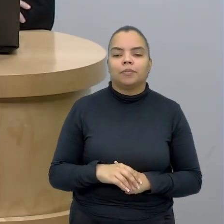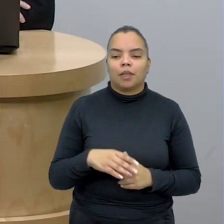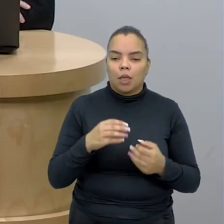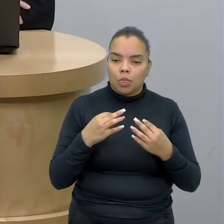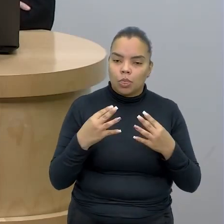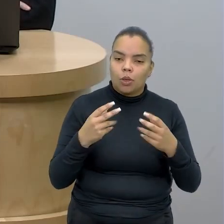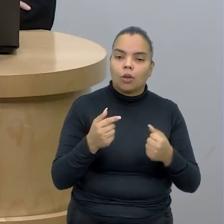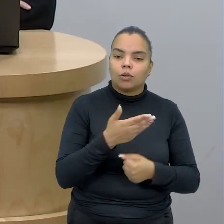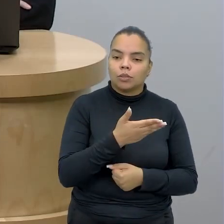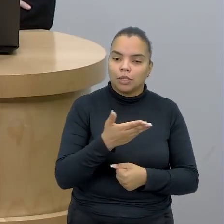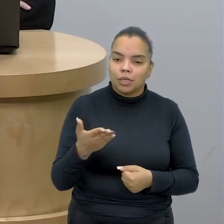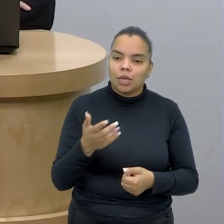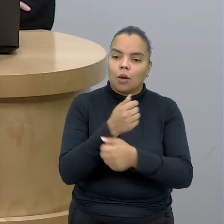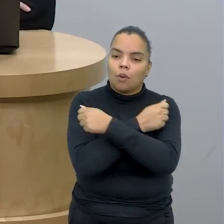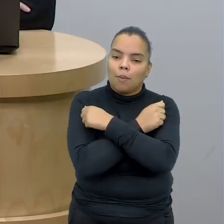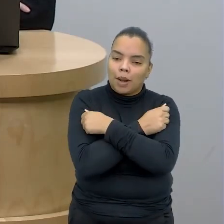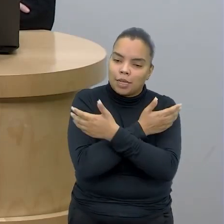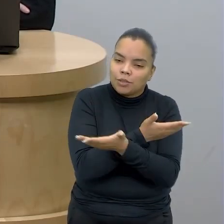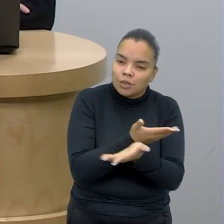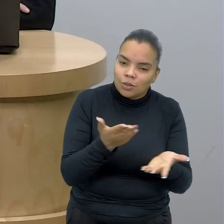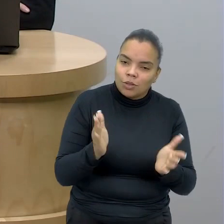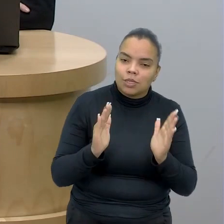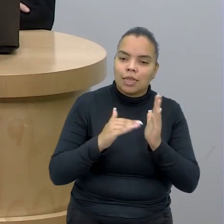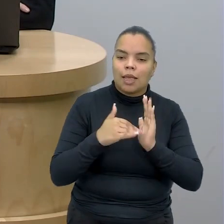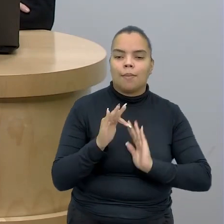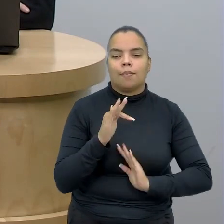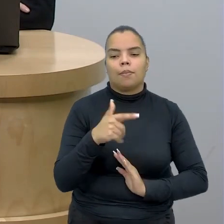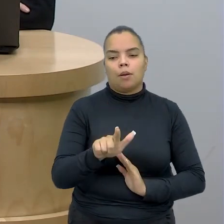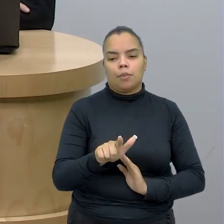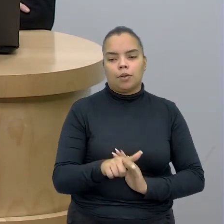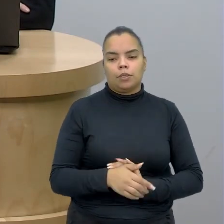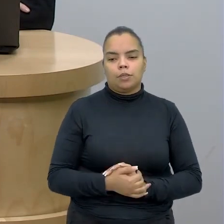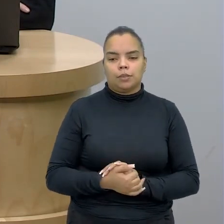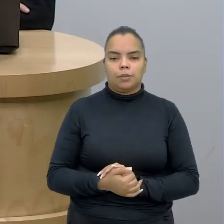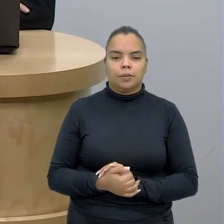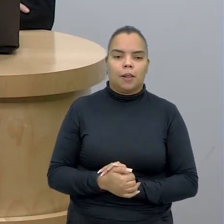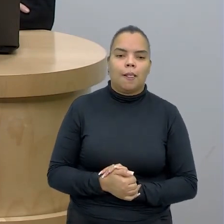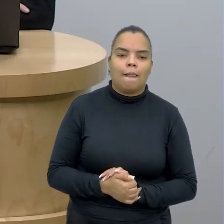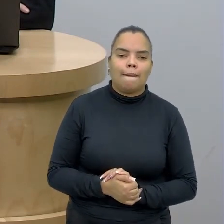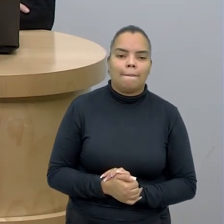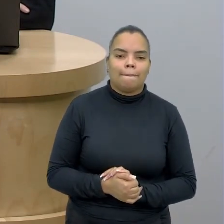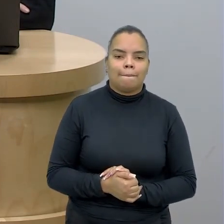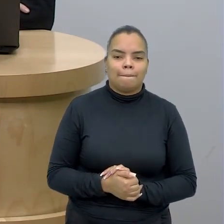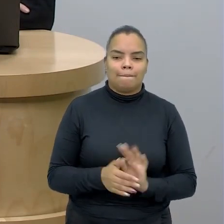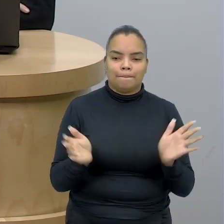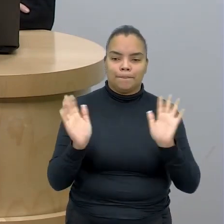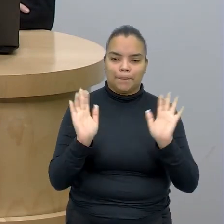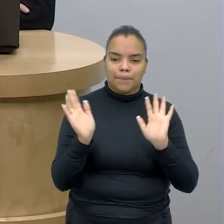Sim. Então, um abraço a todos, até a próxima. Até a próxima, pessoal.